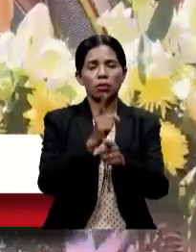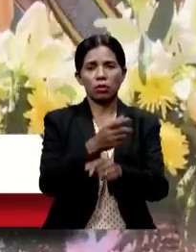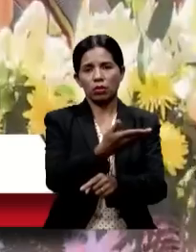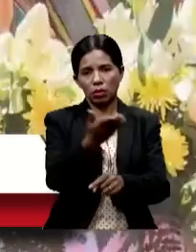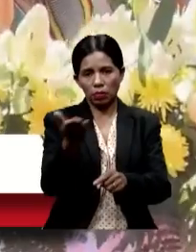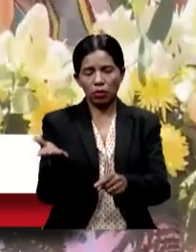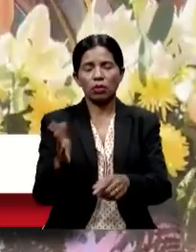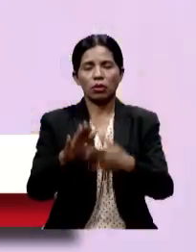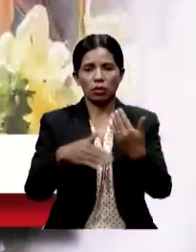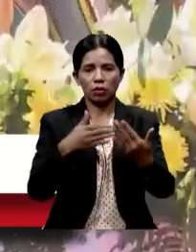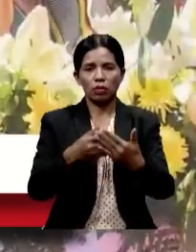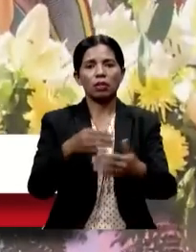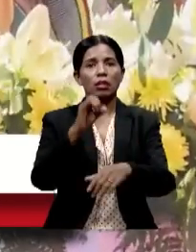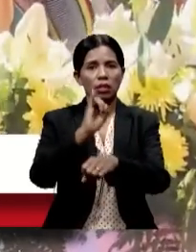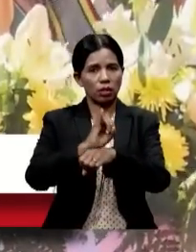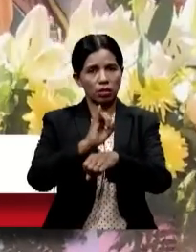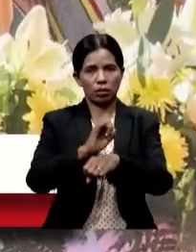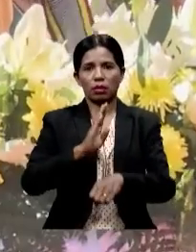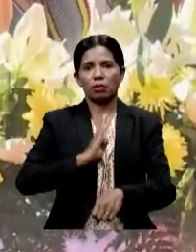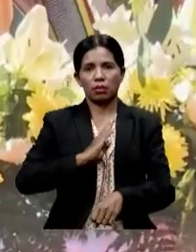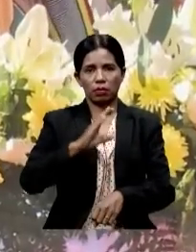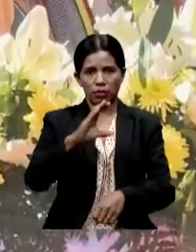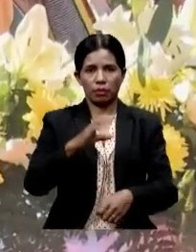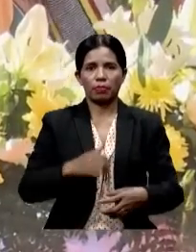sirohoto, diocese baucau.